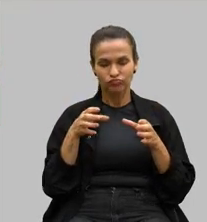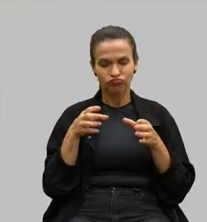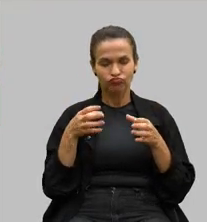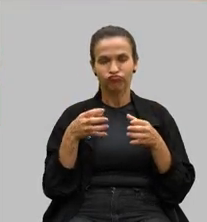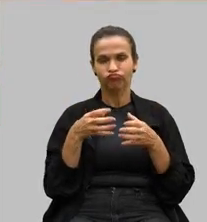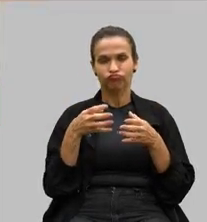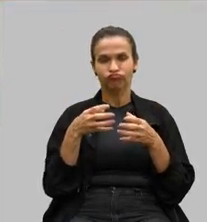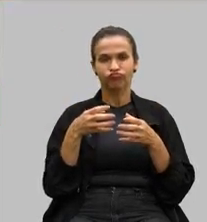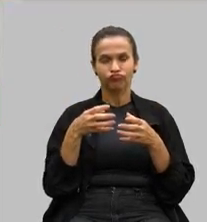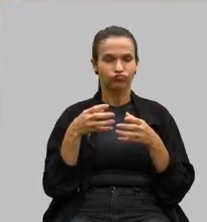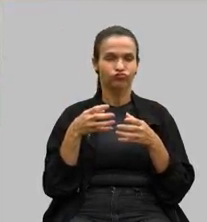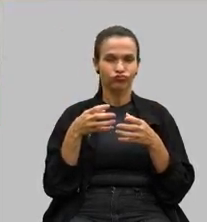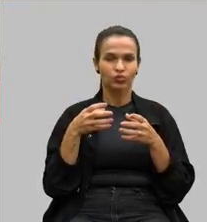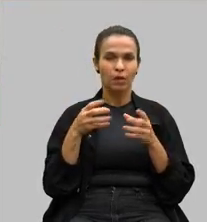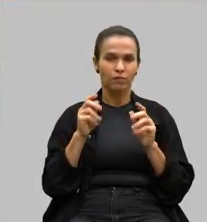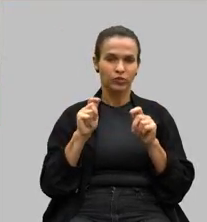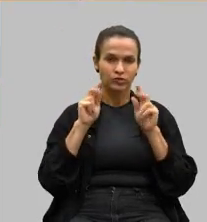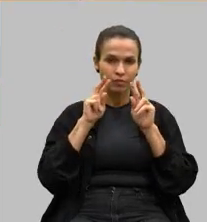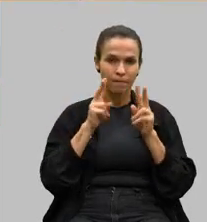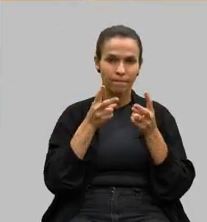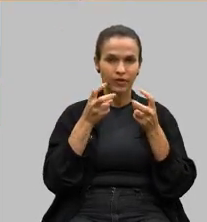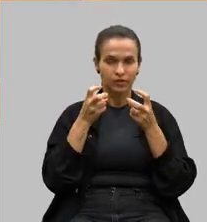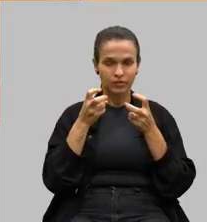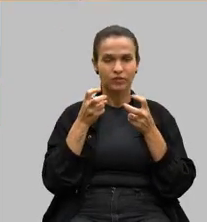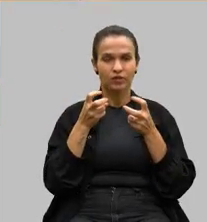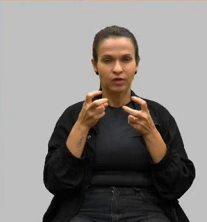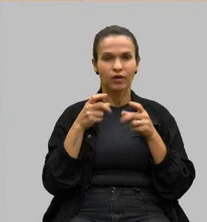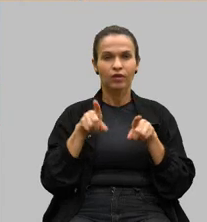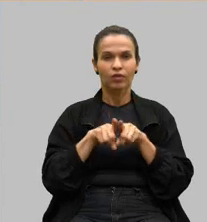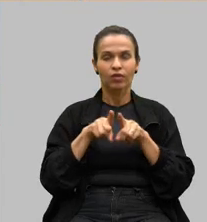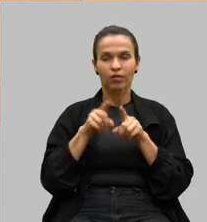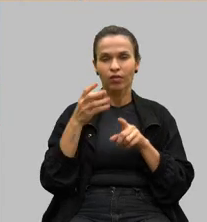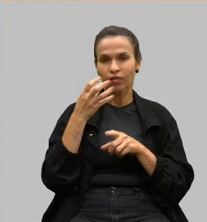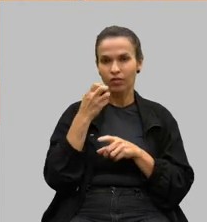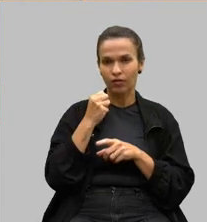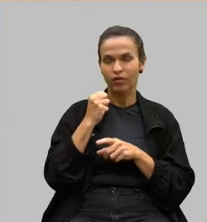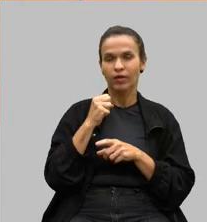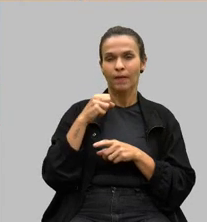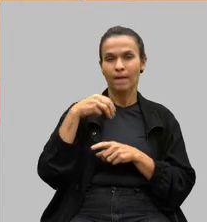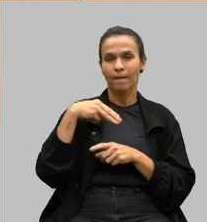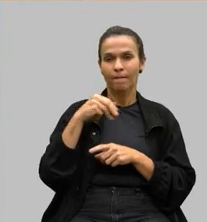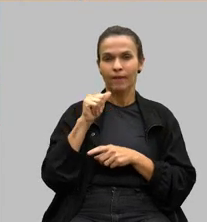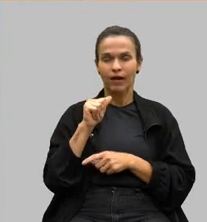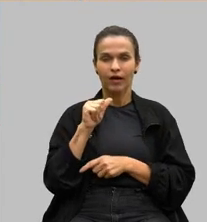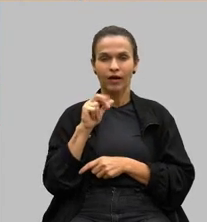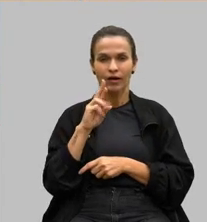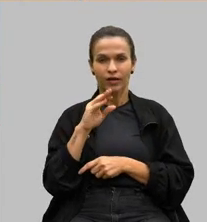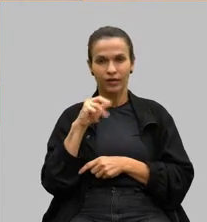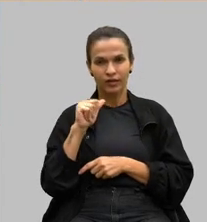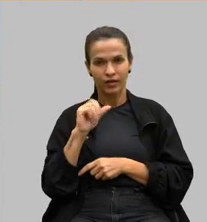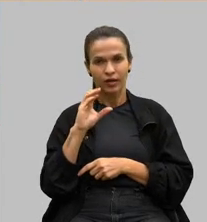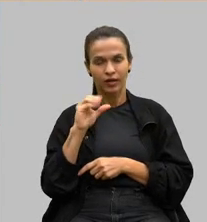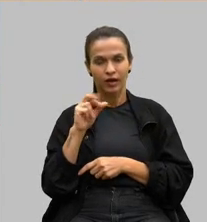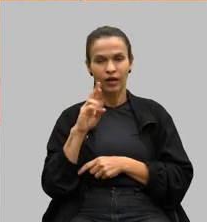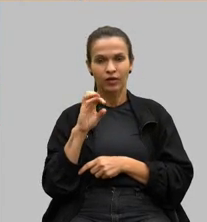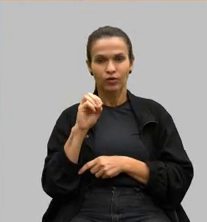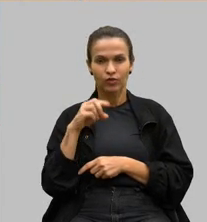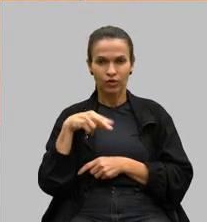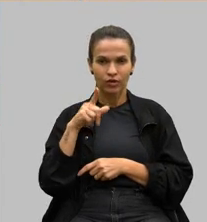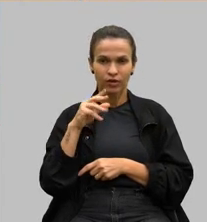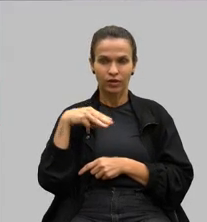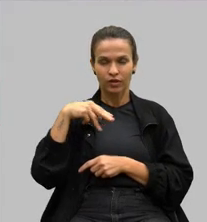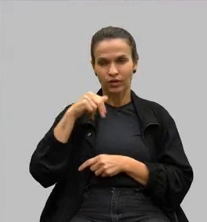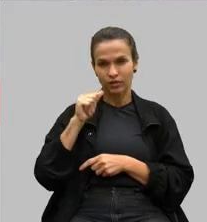Mais amplo o aco da escritora Carolina Maria de Jesus em Sacramento nós vamos trazer o aco eh para